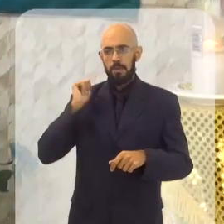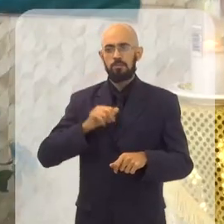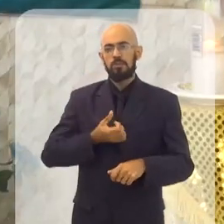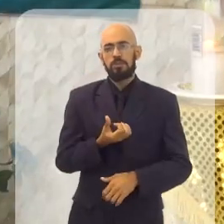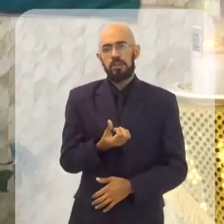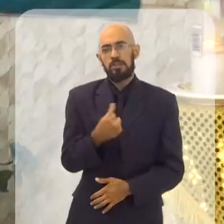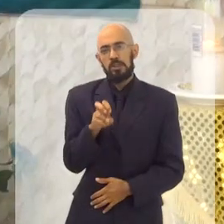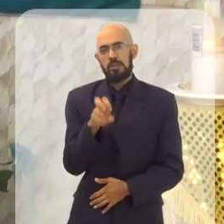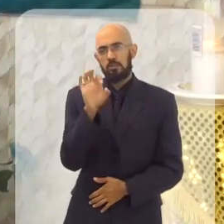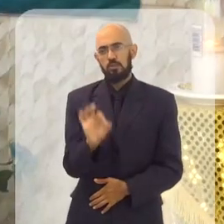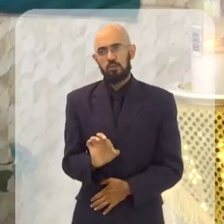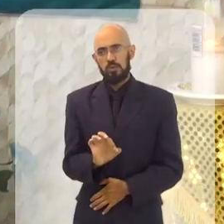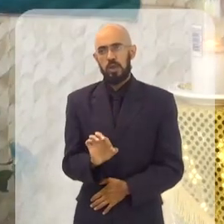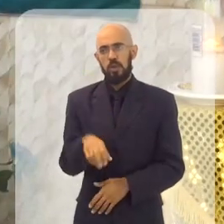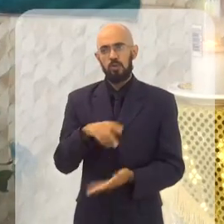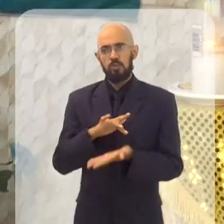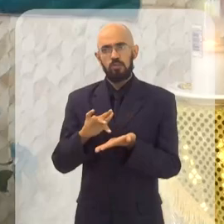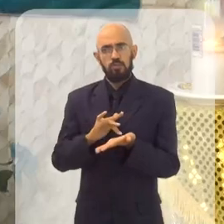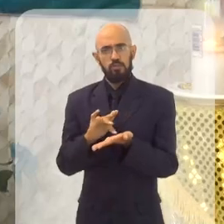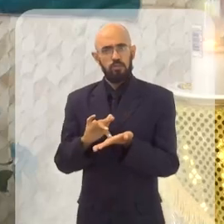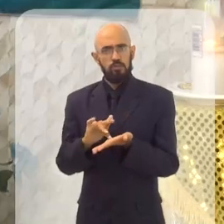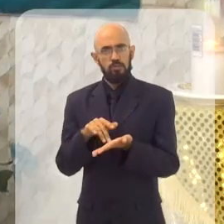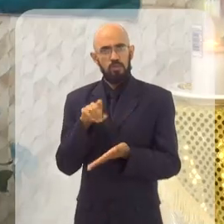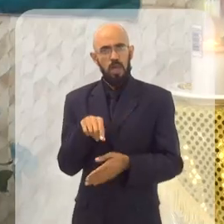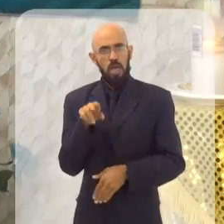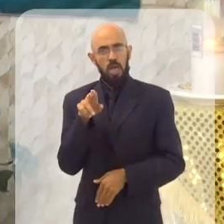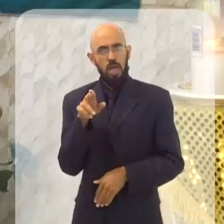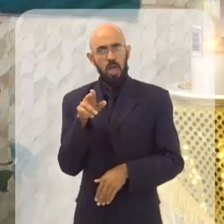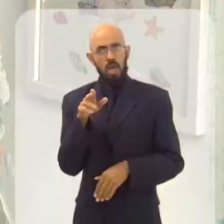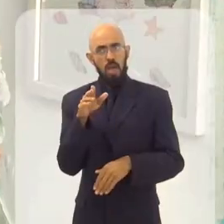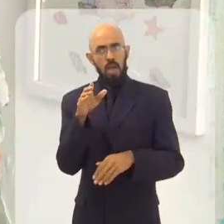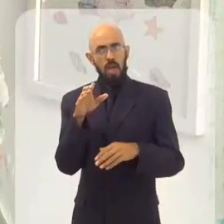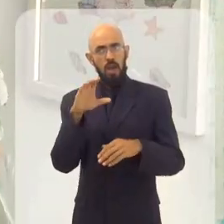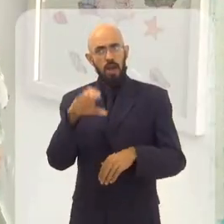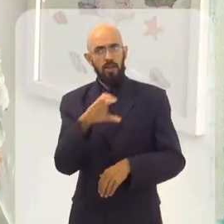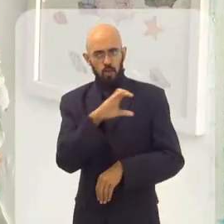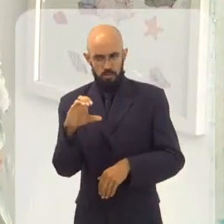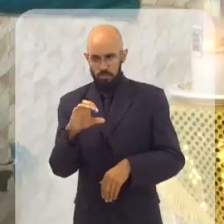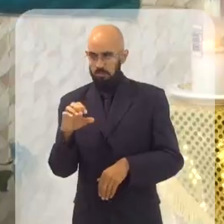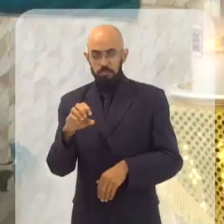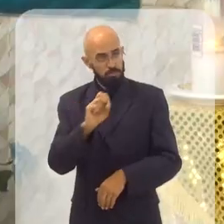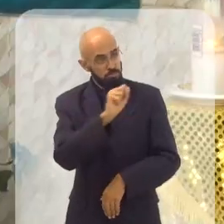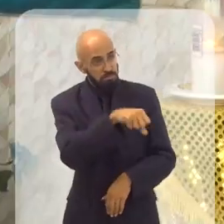que 65% dos ciganos são católicos. Sim.